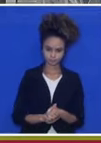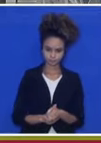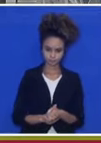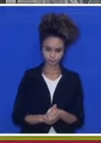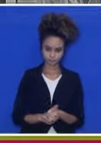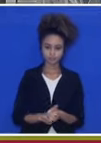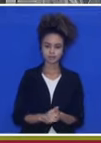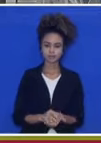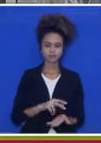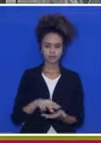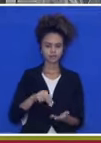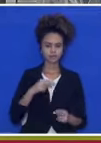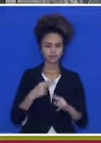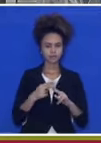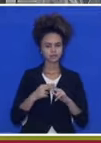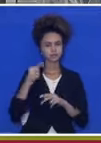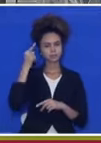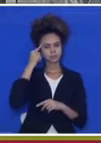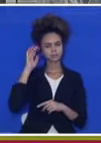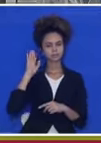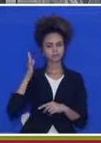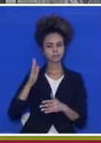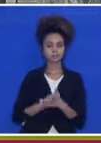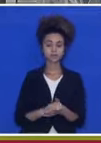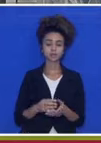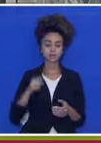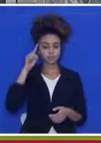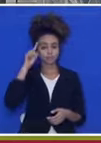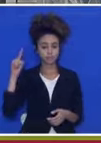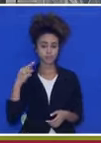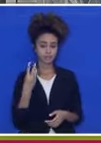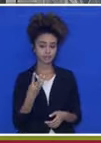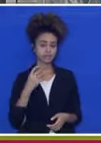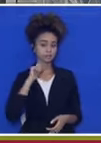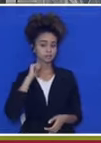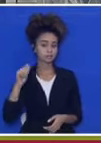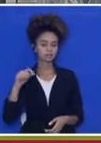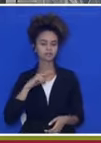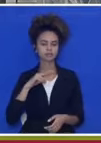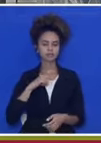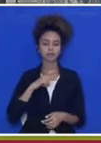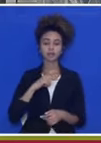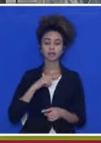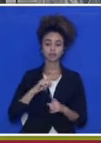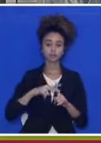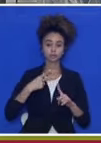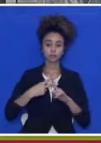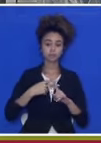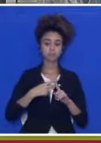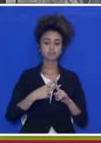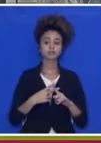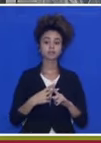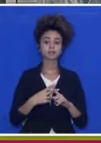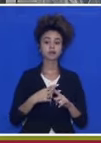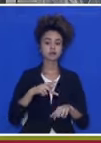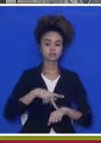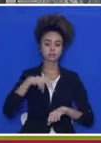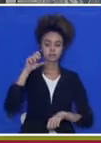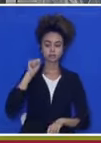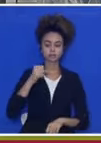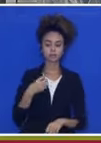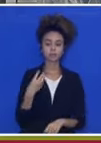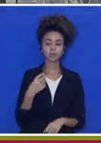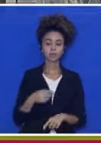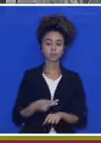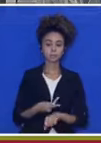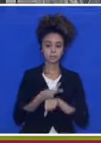29. Loterias Caixa, já pensou? Dia 3 de abril tem dupla de Páscoa com o prêmio estimado em